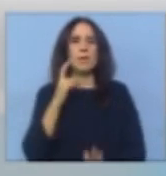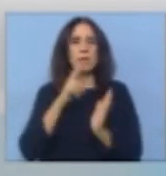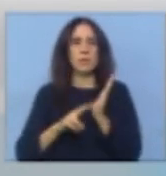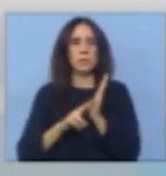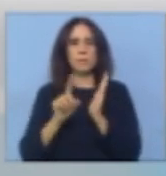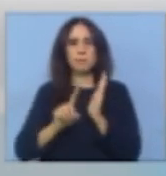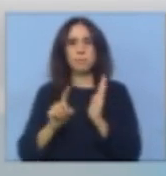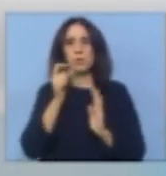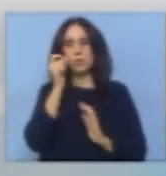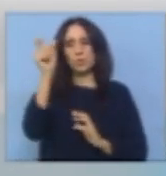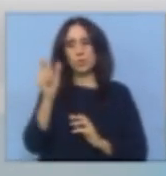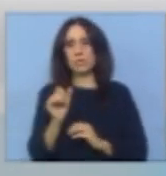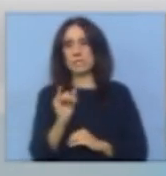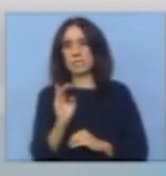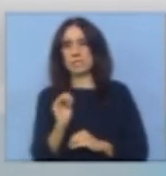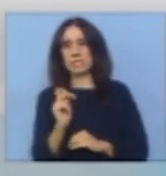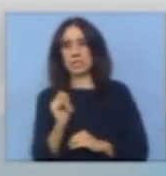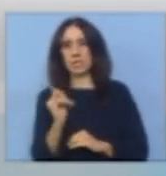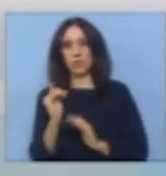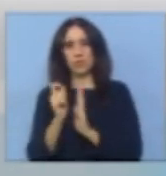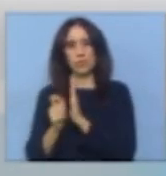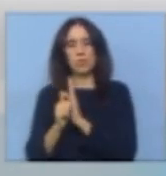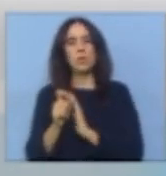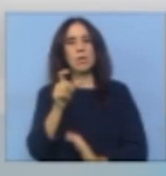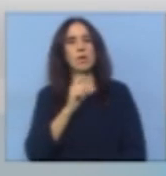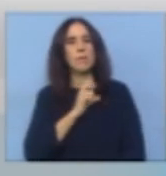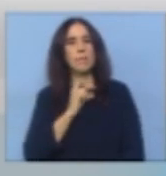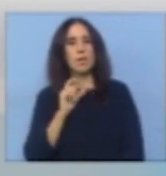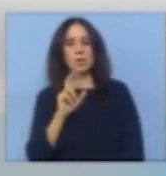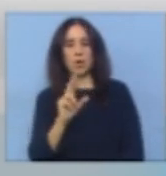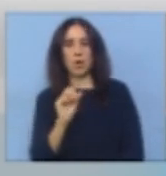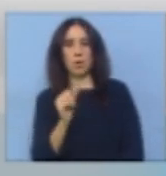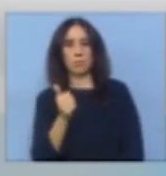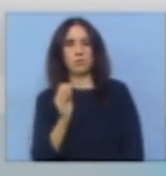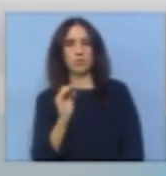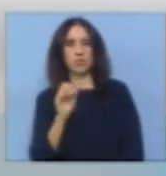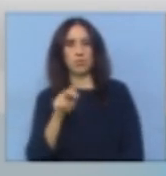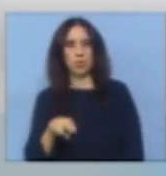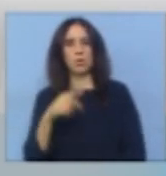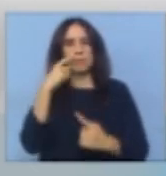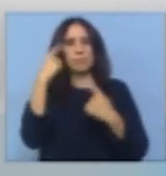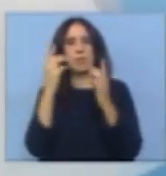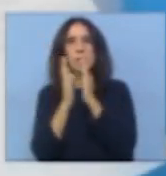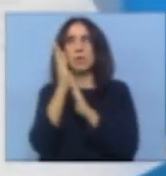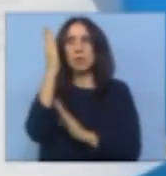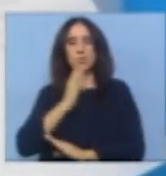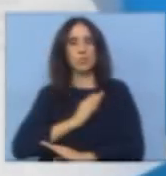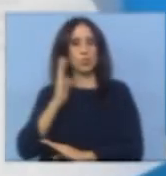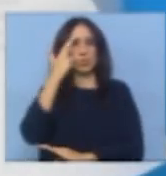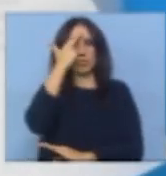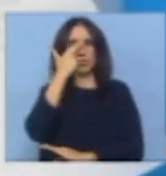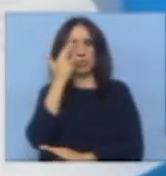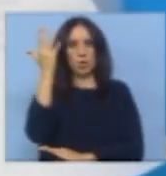leitura de Isaías, Padre Robson, apresenta-nos Deus como o verdadeiro Senhor da história, é Ele